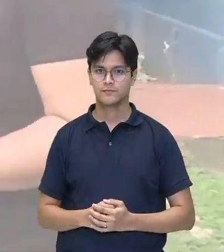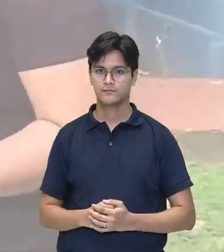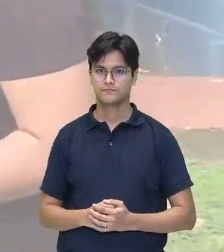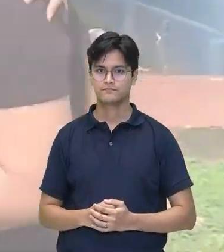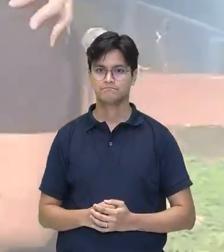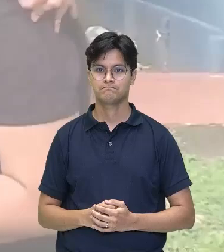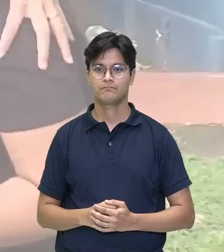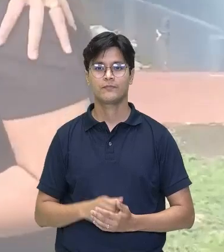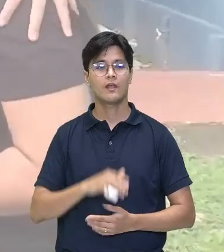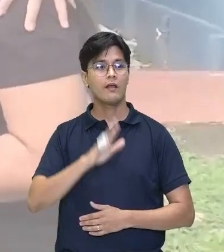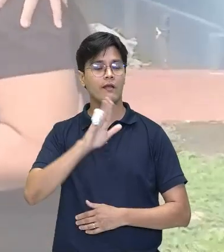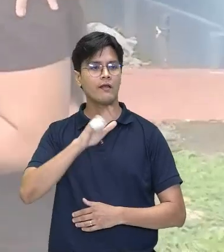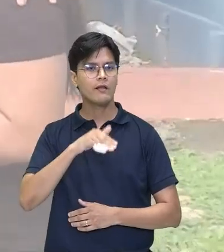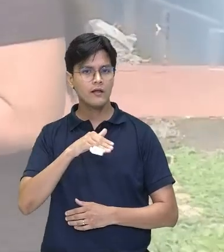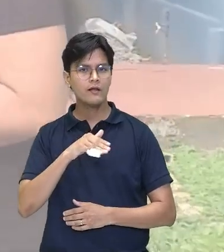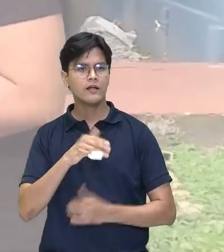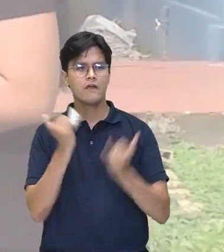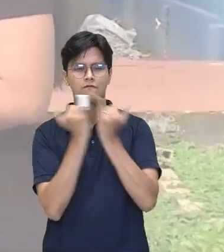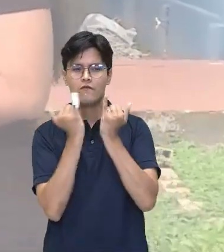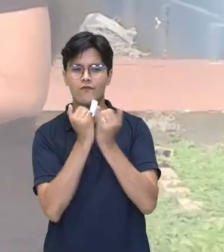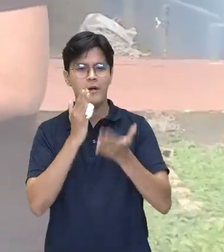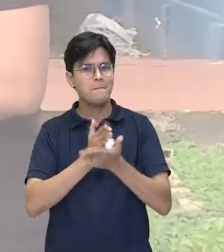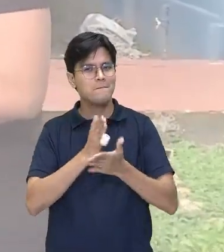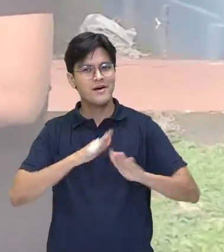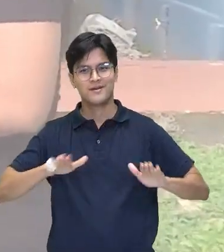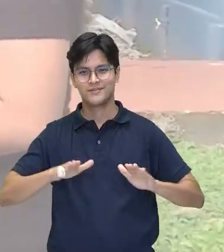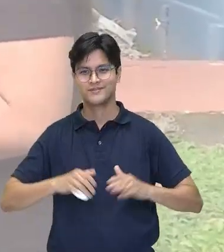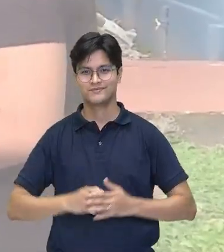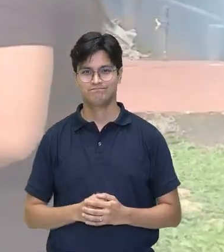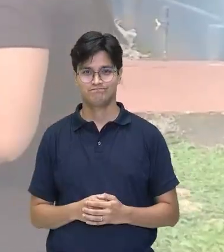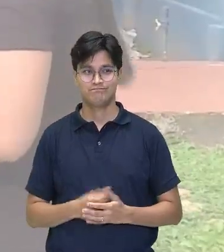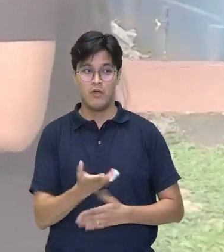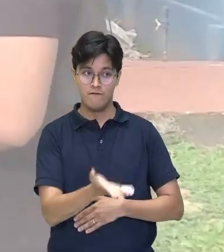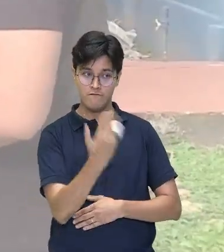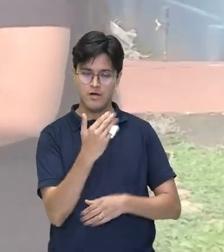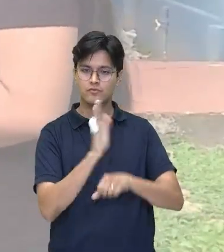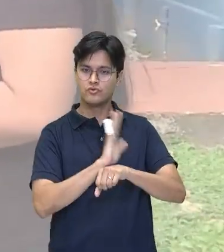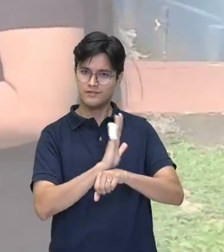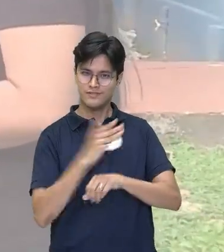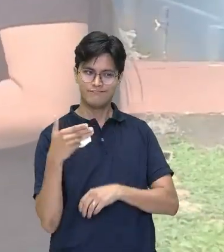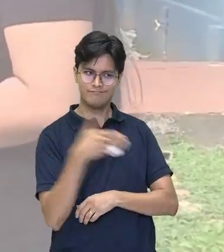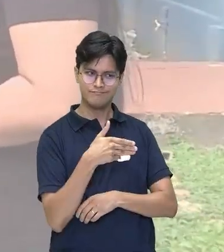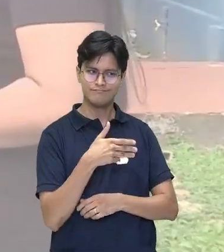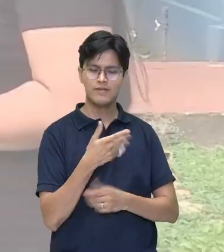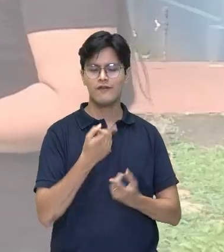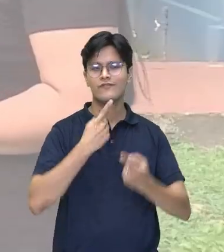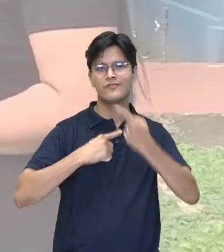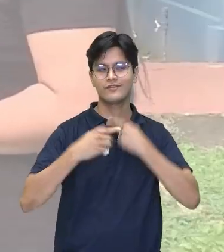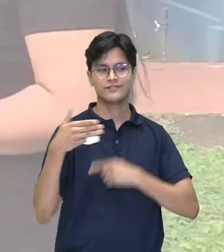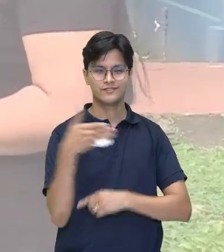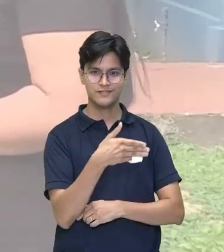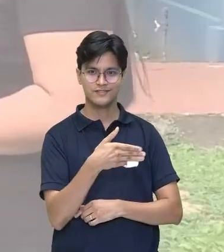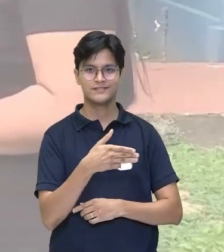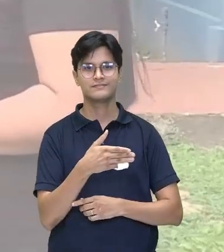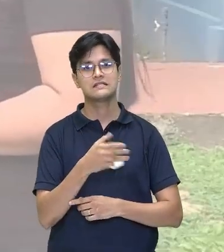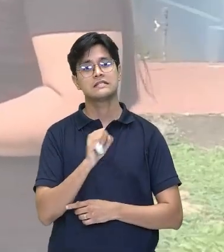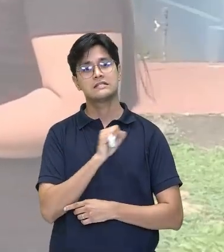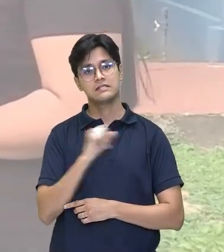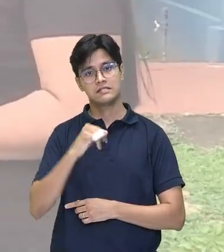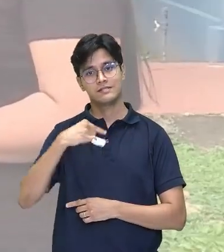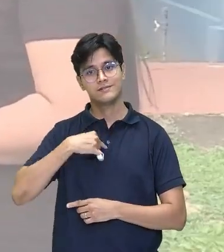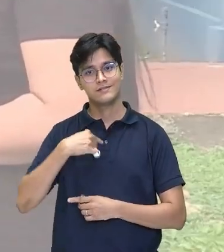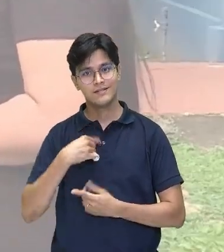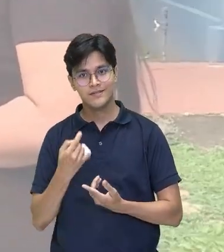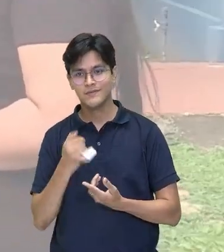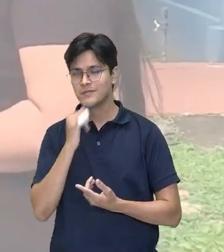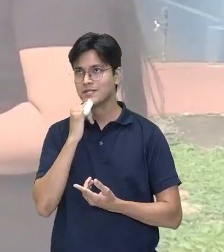Ei, chega de fofoca. Vamos no cinema, gente. Eu tô com tanta vontade de ir. Ai, se eu for parar pra contar quantas vezes